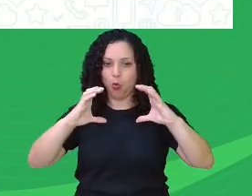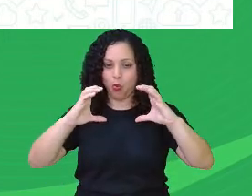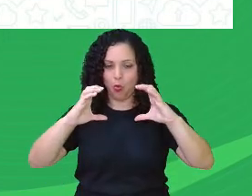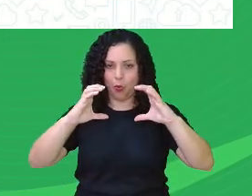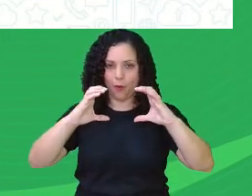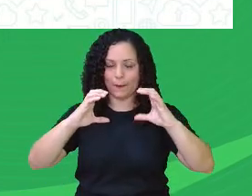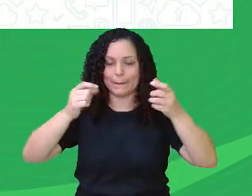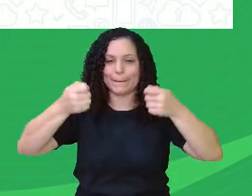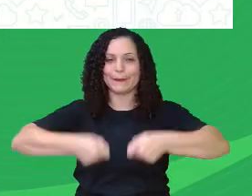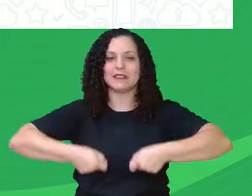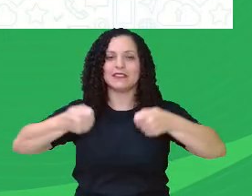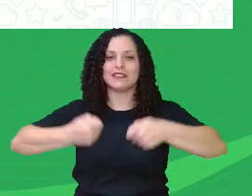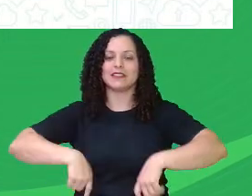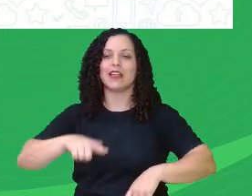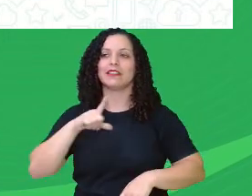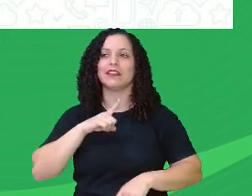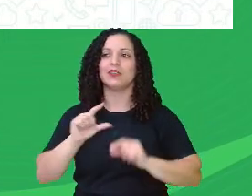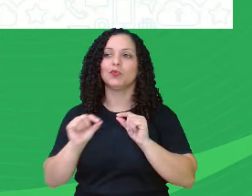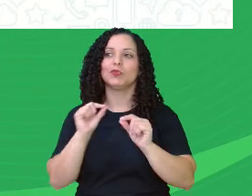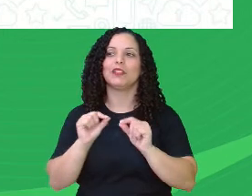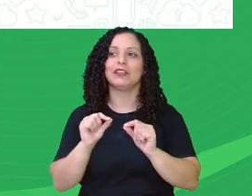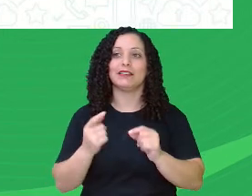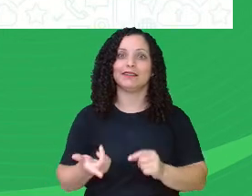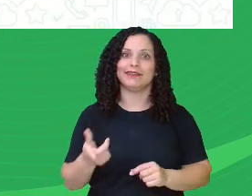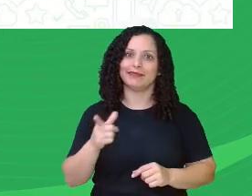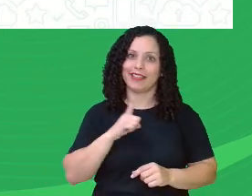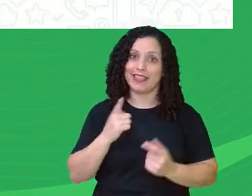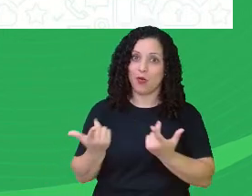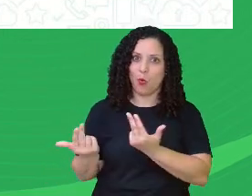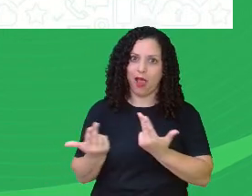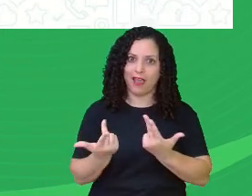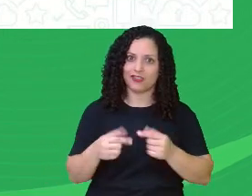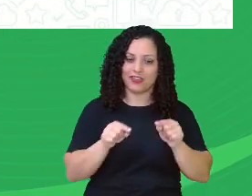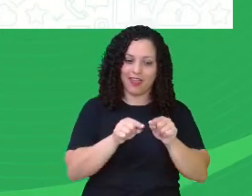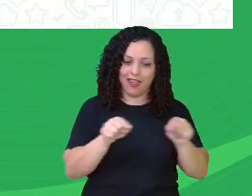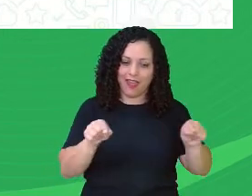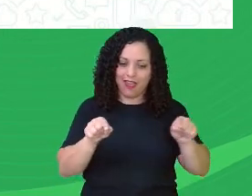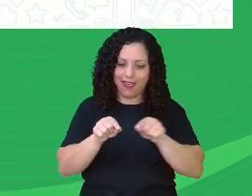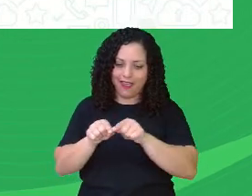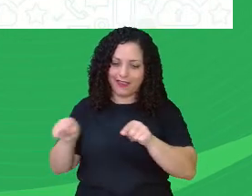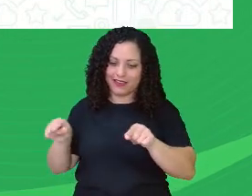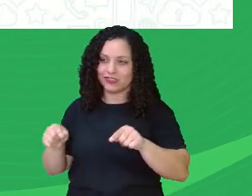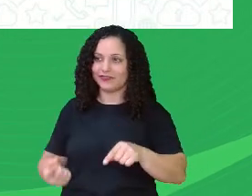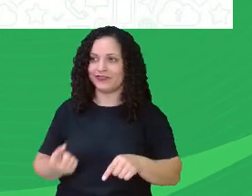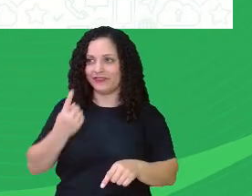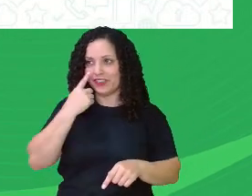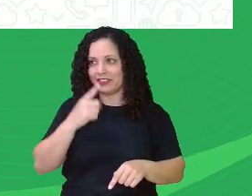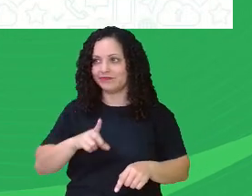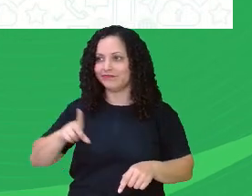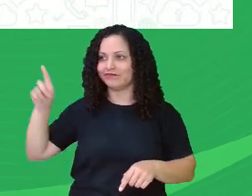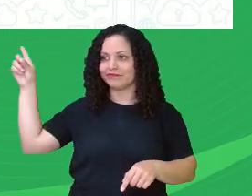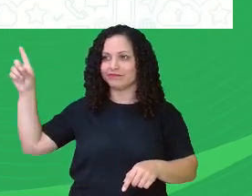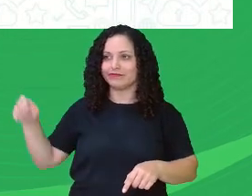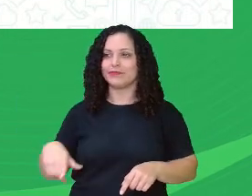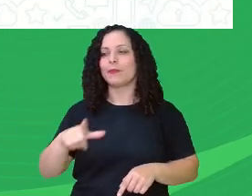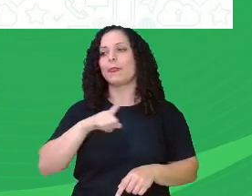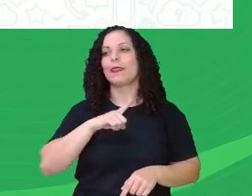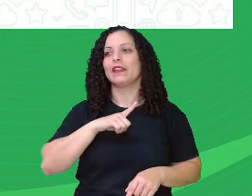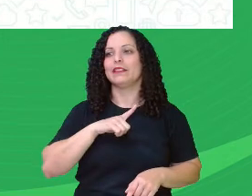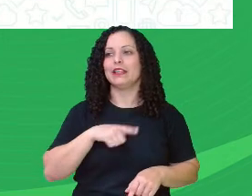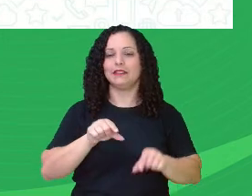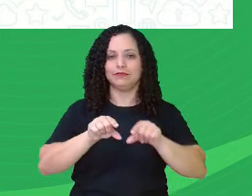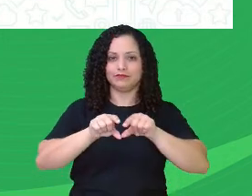necessário ter as arestas iguais. E olha para essa tela aí, a frente dela tem 4 cubinhos na